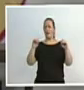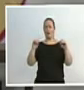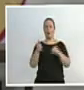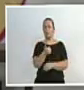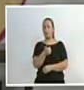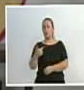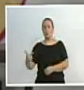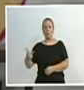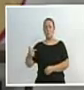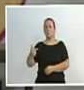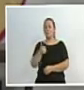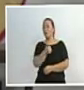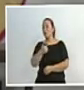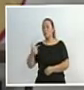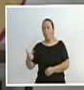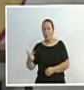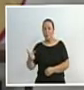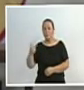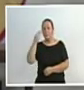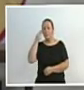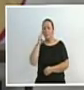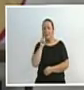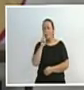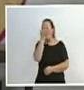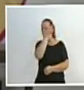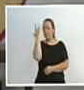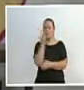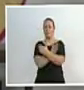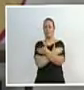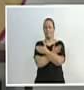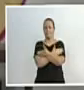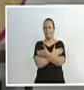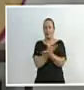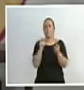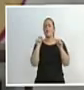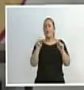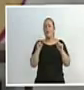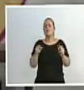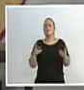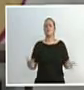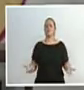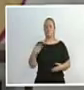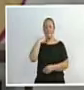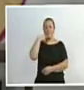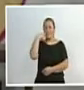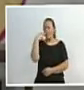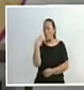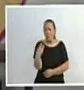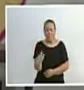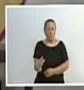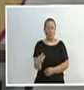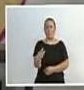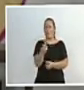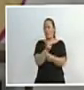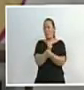de desempregados. É uma vergonha nacional, é um escândalo, é caso de